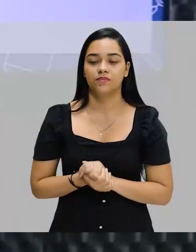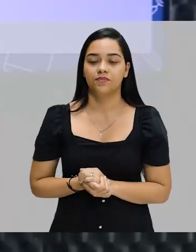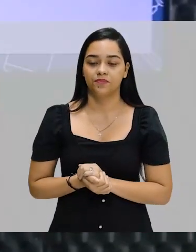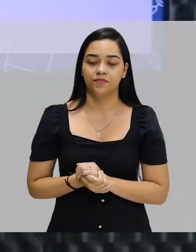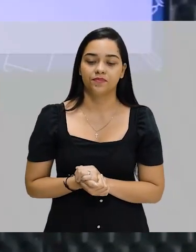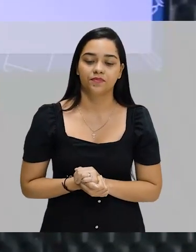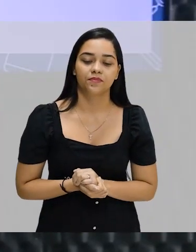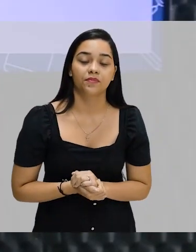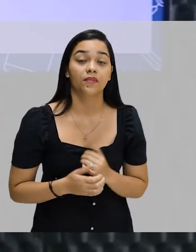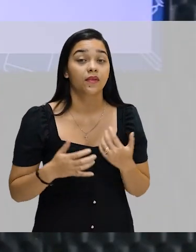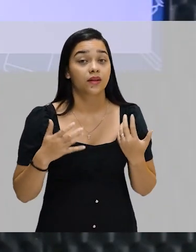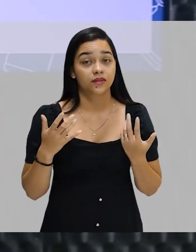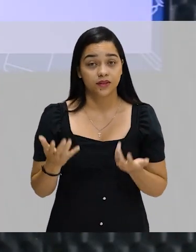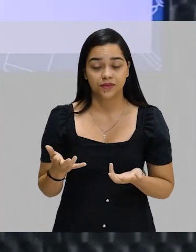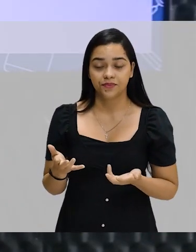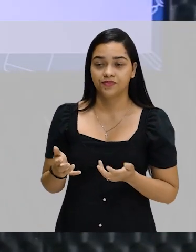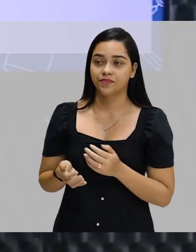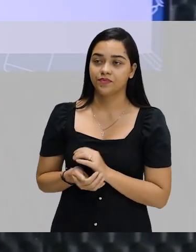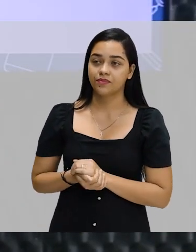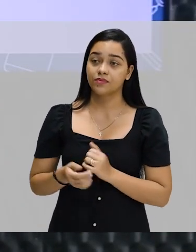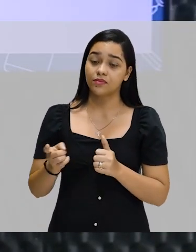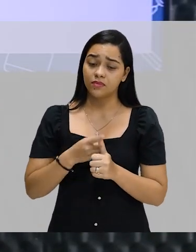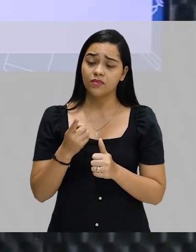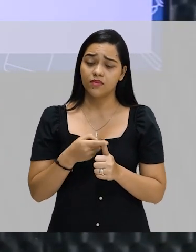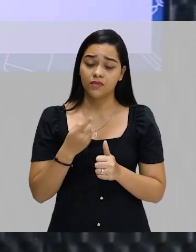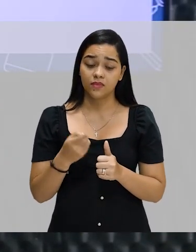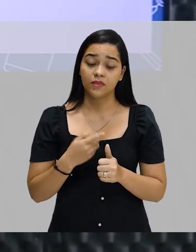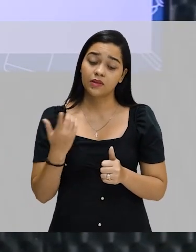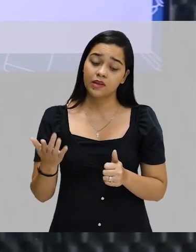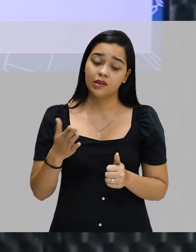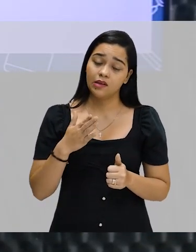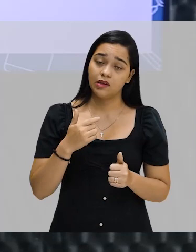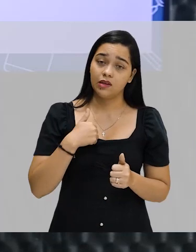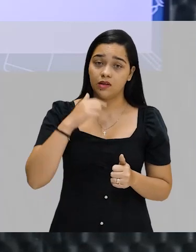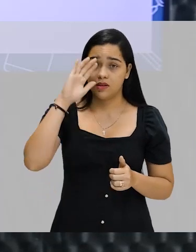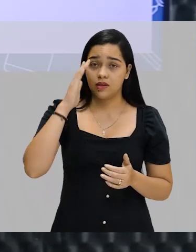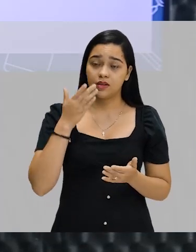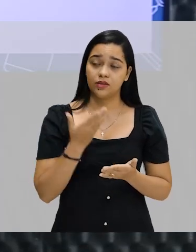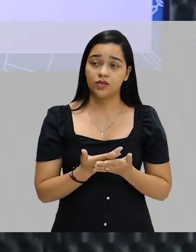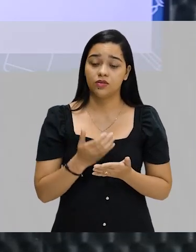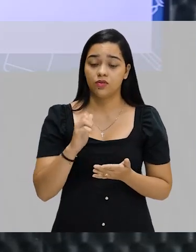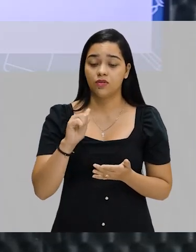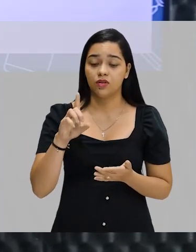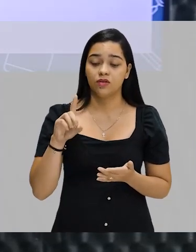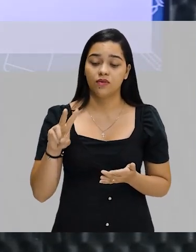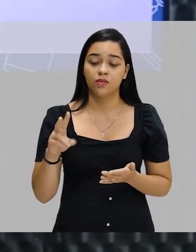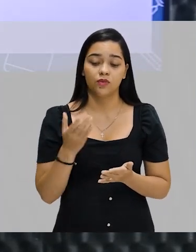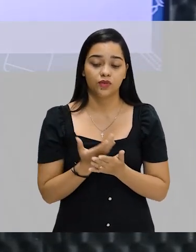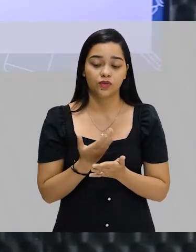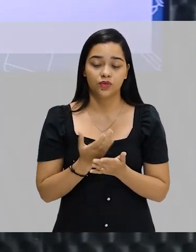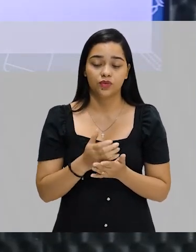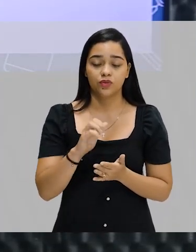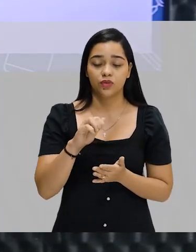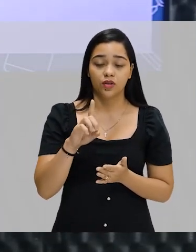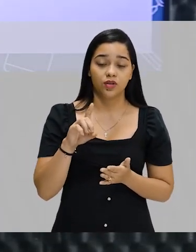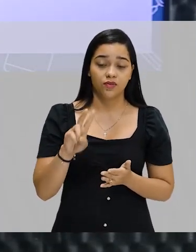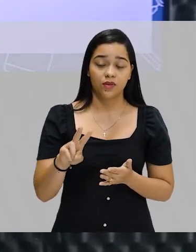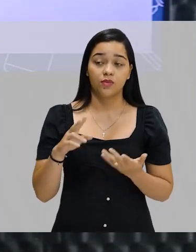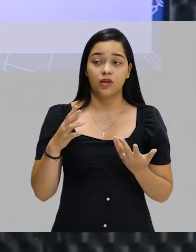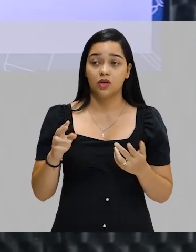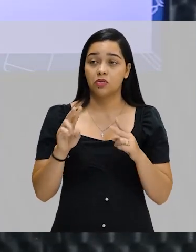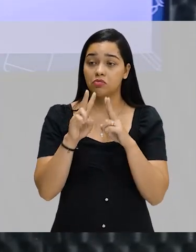sabiamente. Então, primeiro que eu acho o advérbio, né, o estudo dos advérbios, um